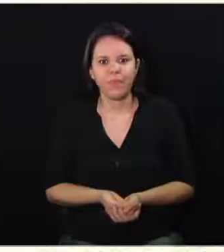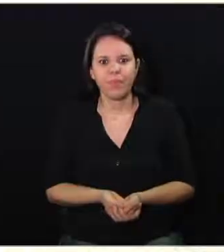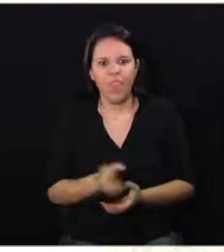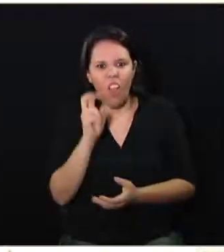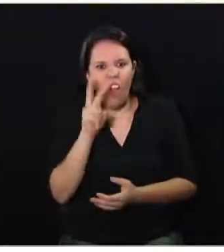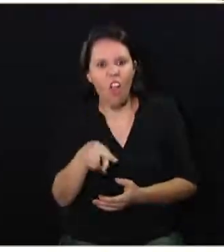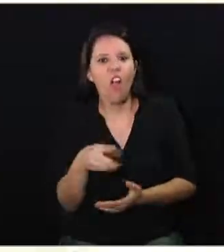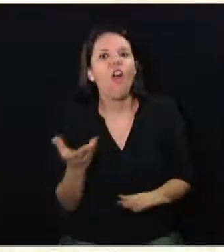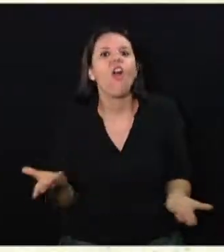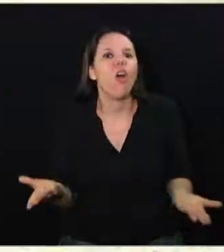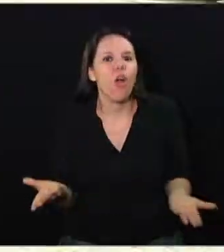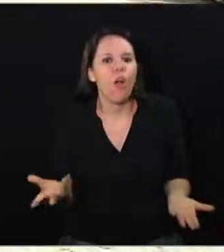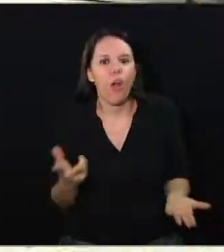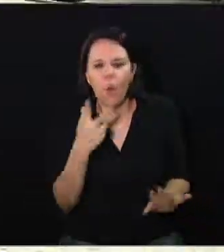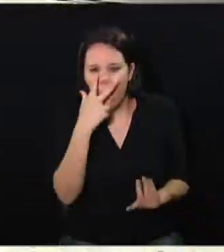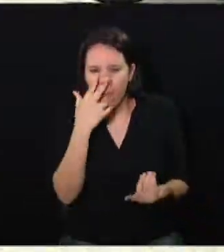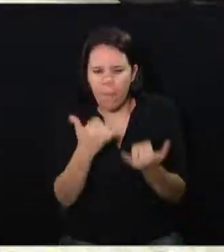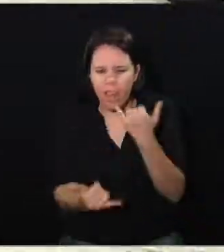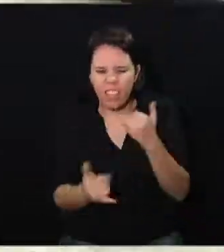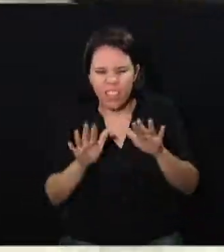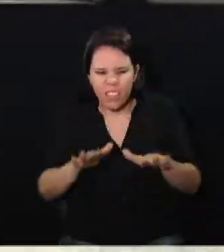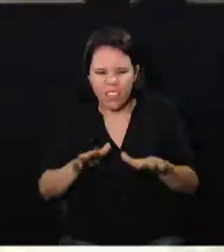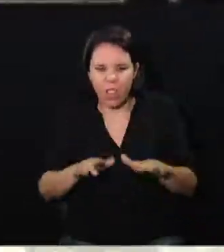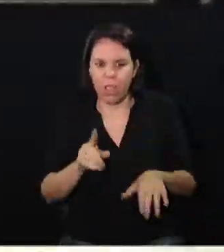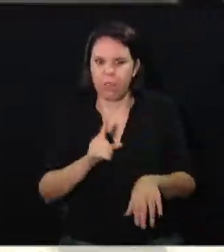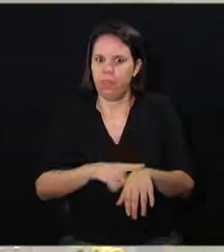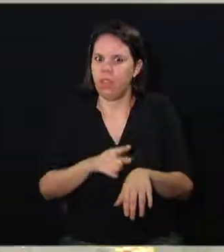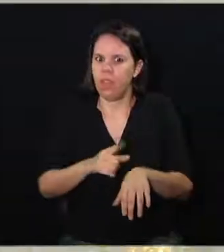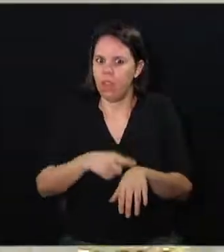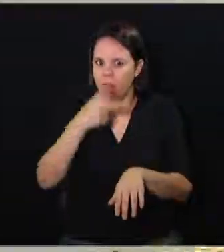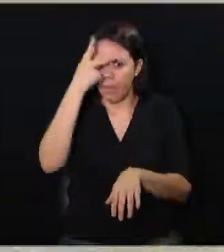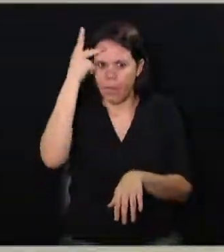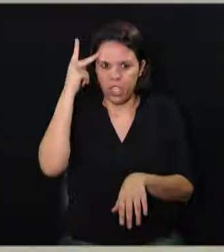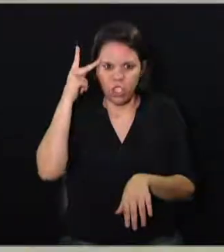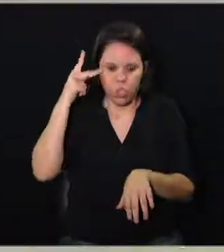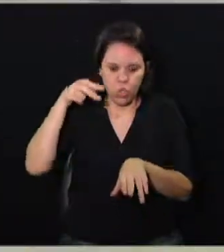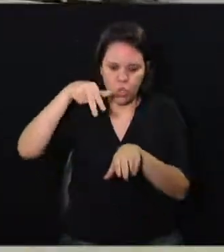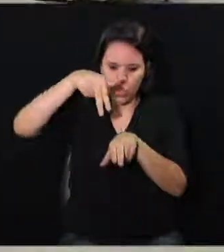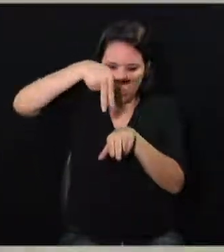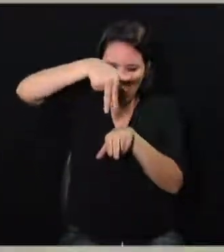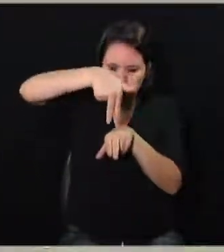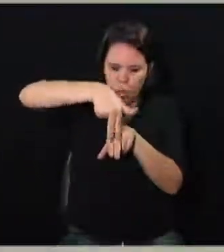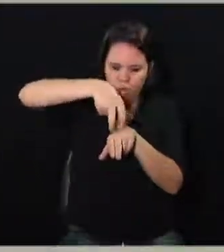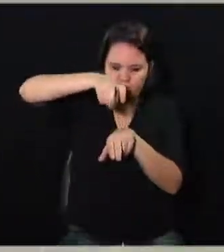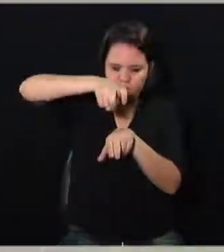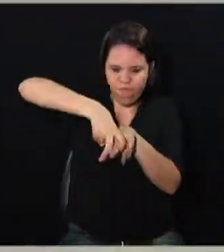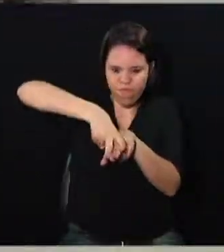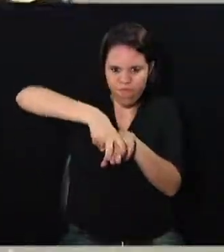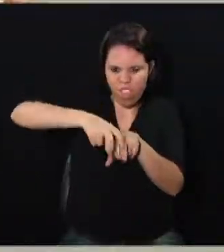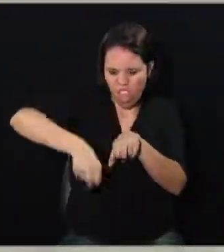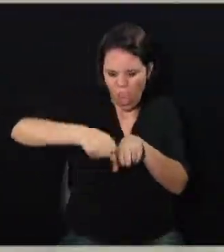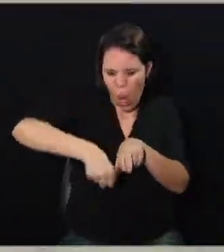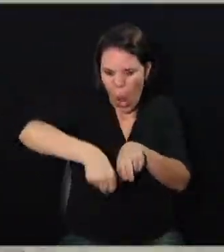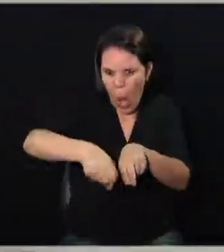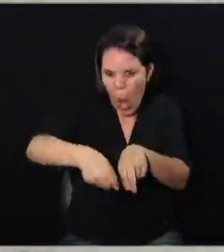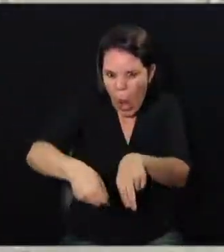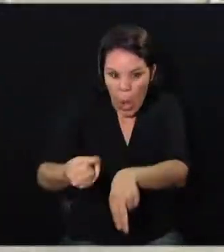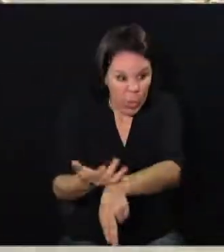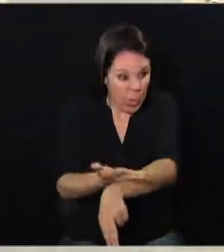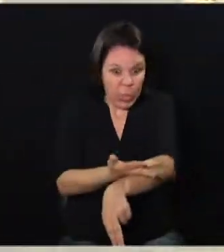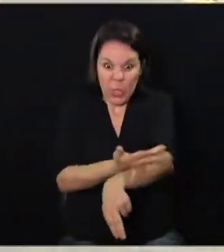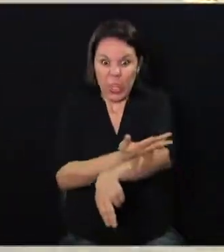Olhando assim, pode até parecer devagar, mas na hora em que a pessoa sobe em cima do carrinho de rolimã, várias emoções vêm à